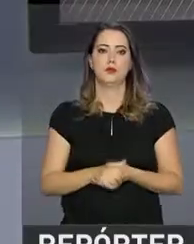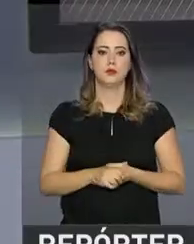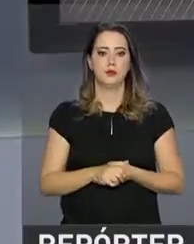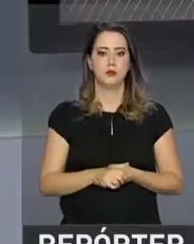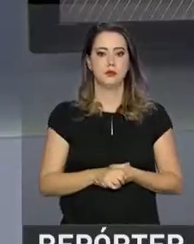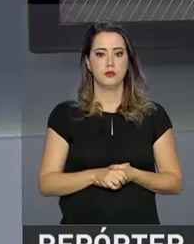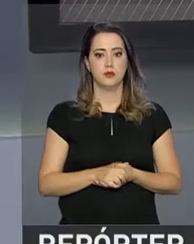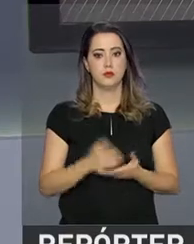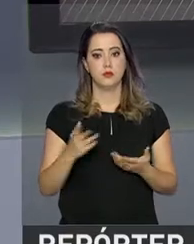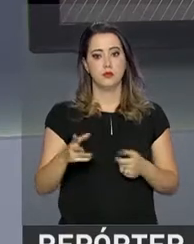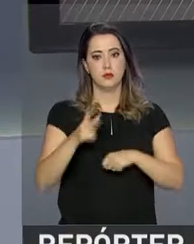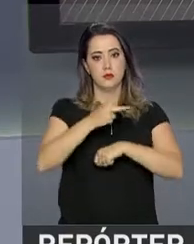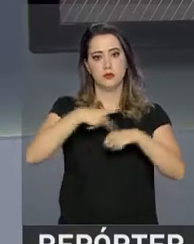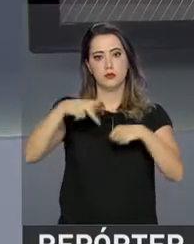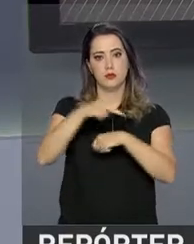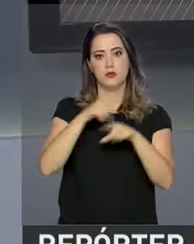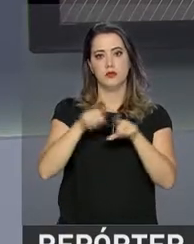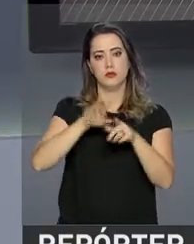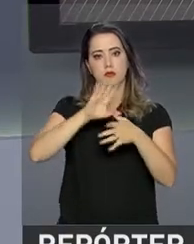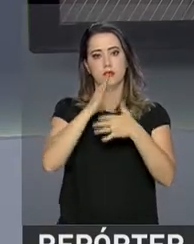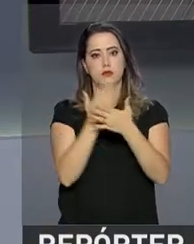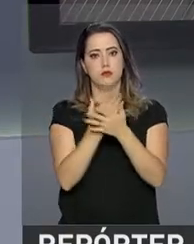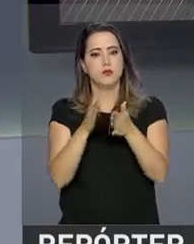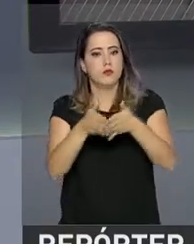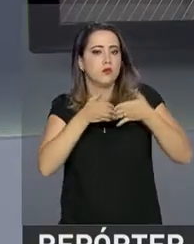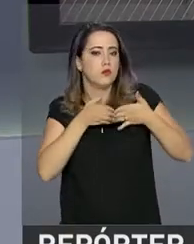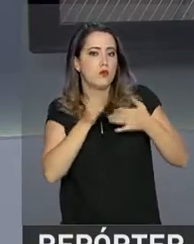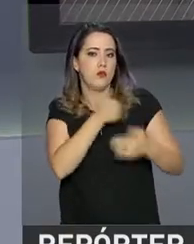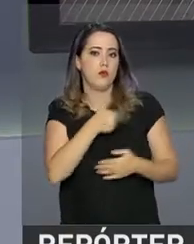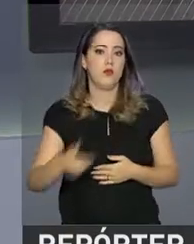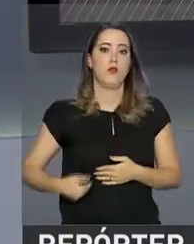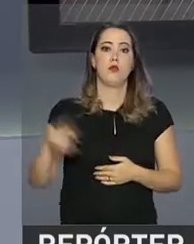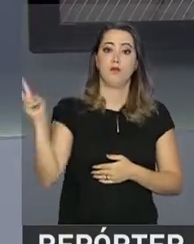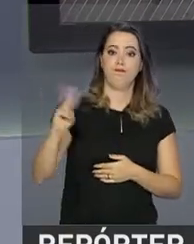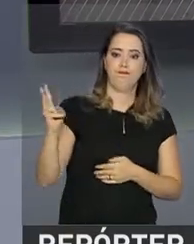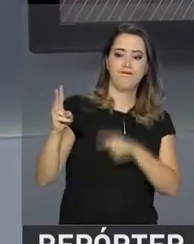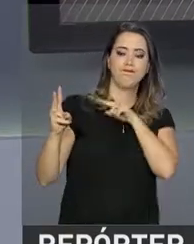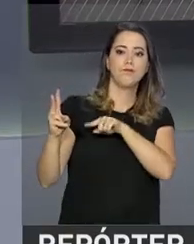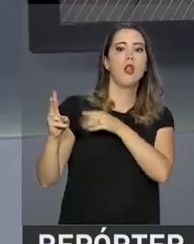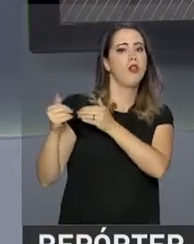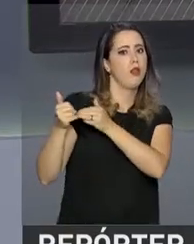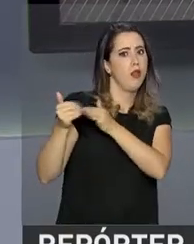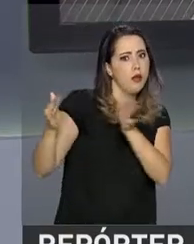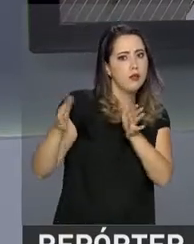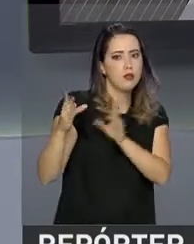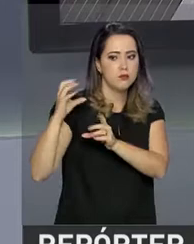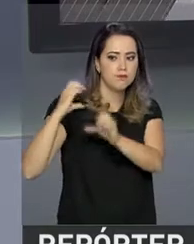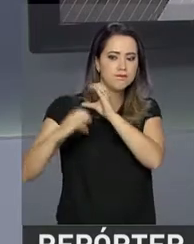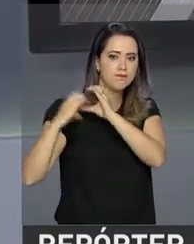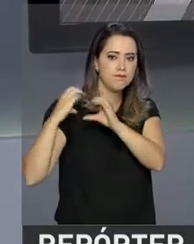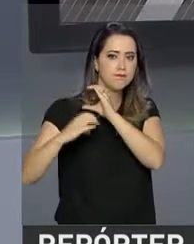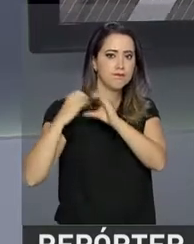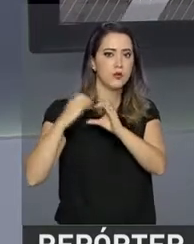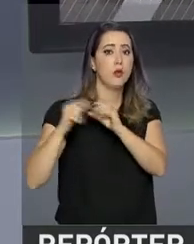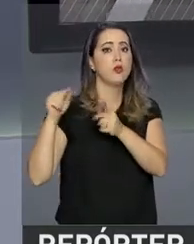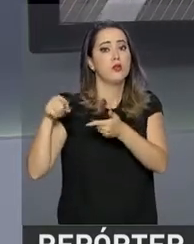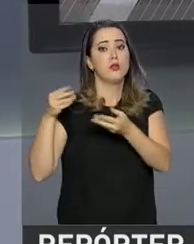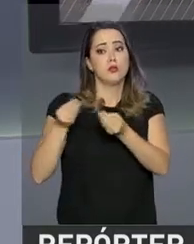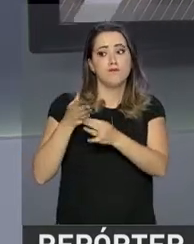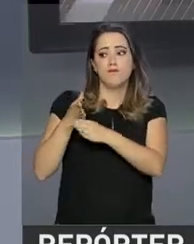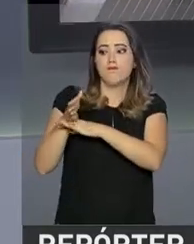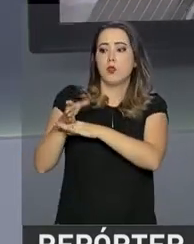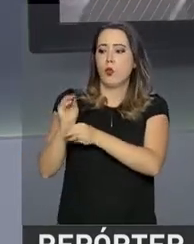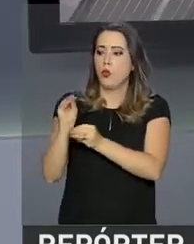os países do mercosul também solicitaram ao governo da venezuela que abra um canal de diálogo para garantir o